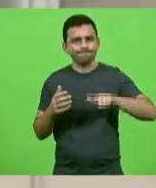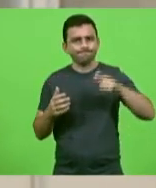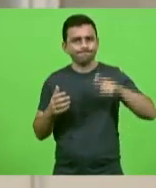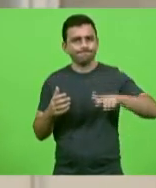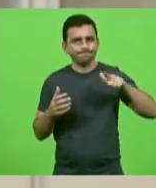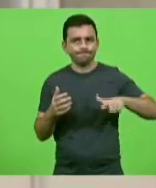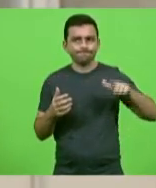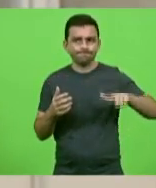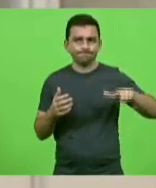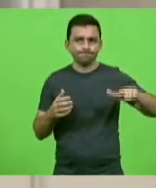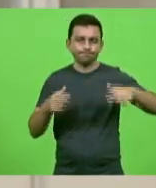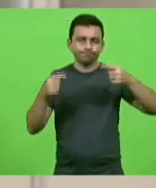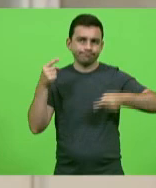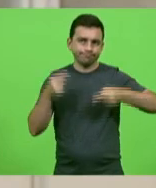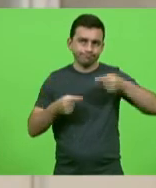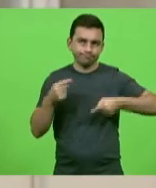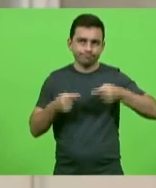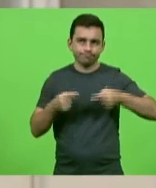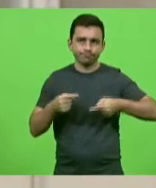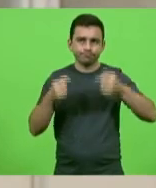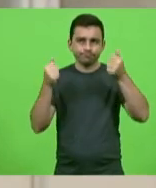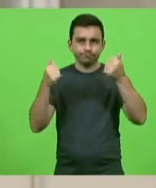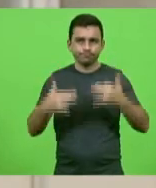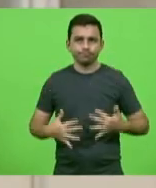é debatido